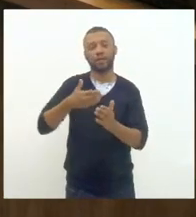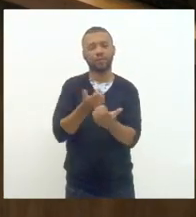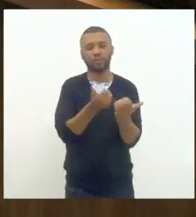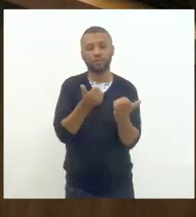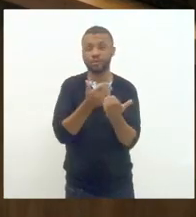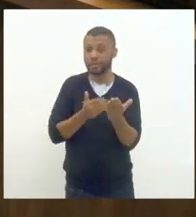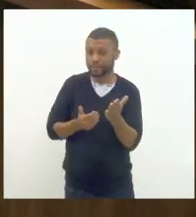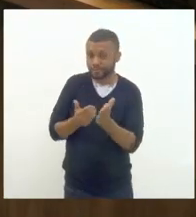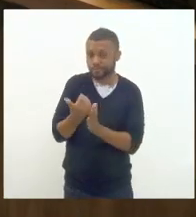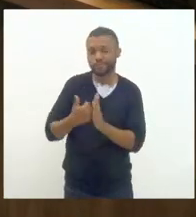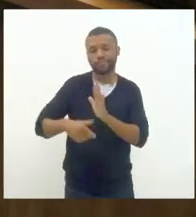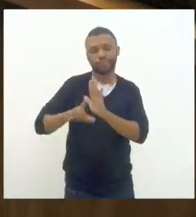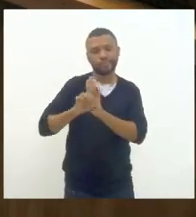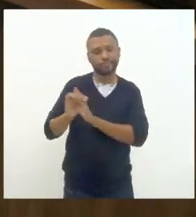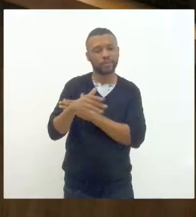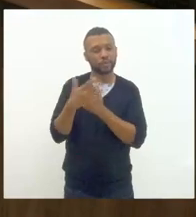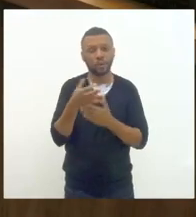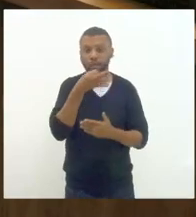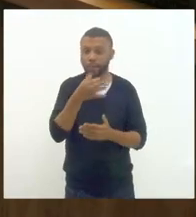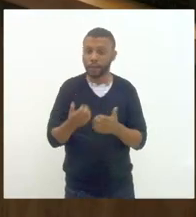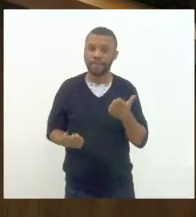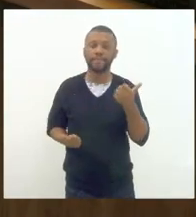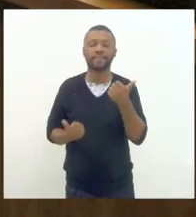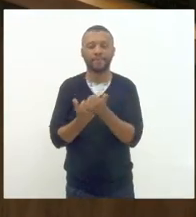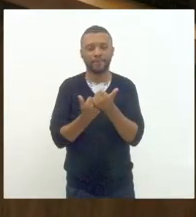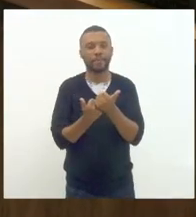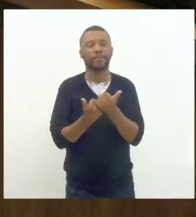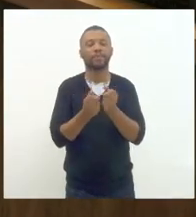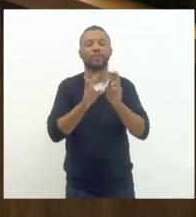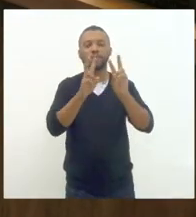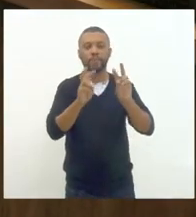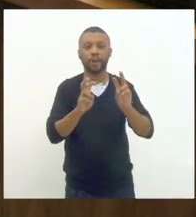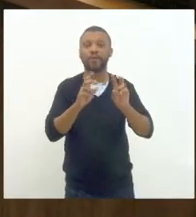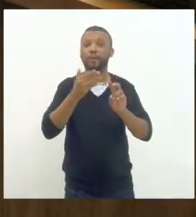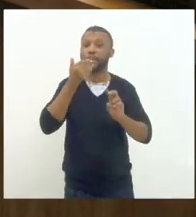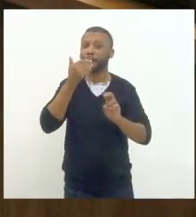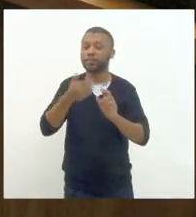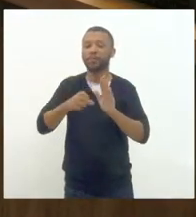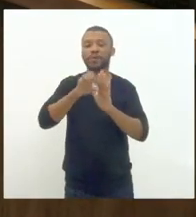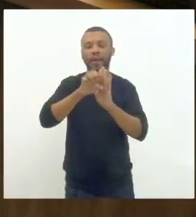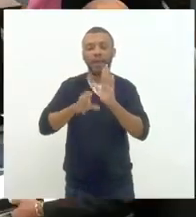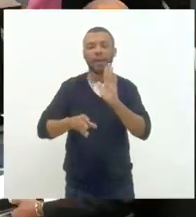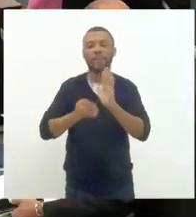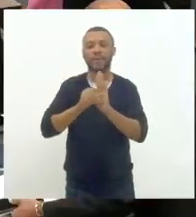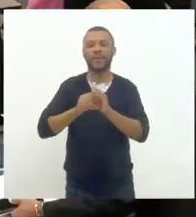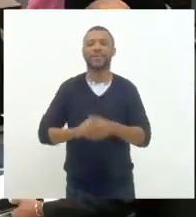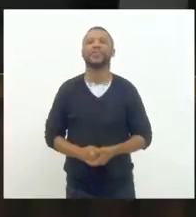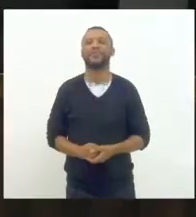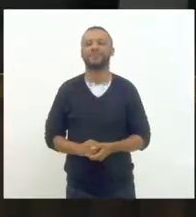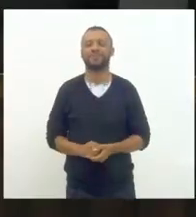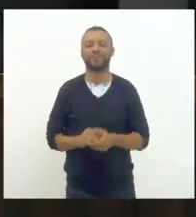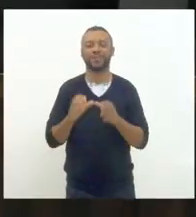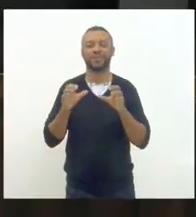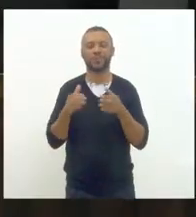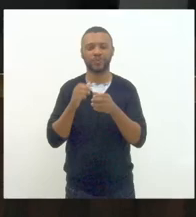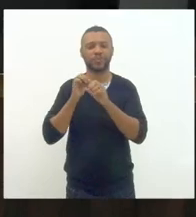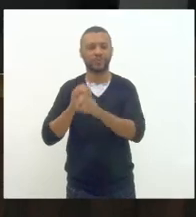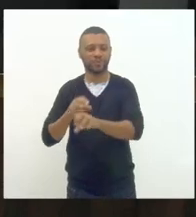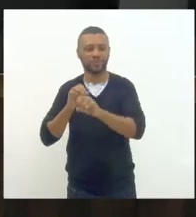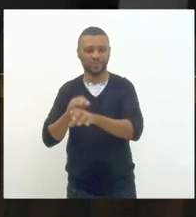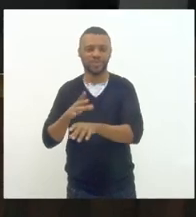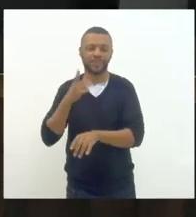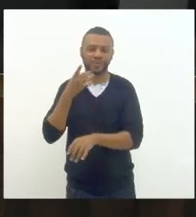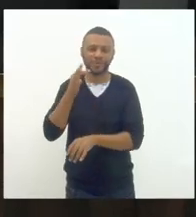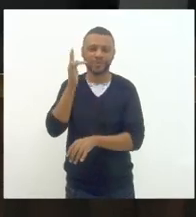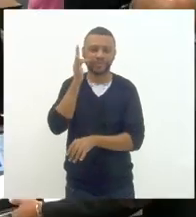Então, presidente, parecer é favorável no mérito com emendas. Pela Comissão de Educação, deputado Flávio